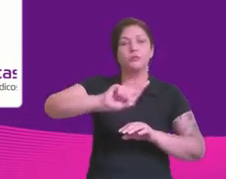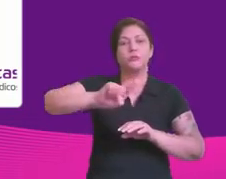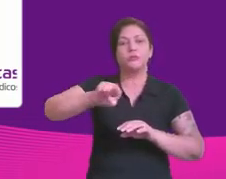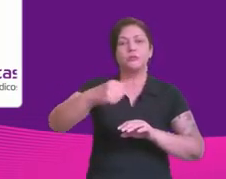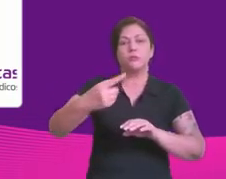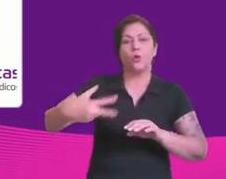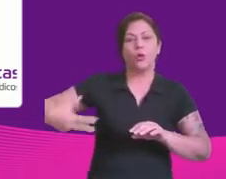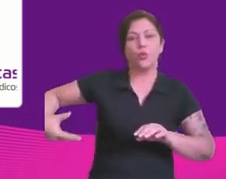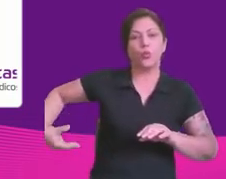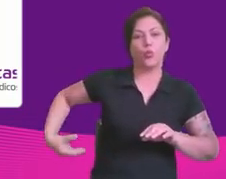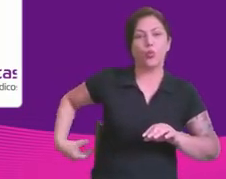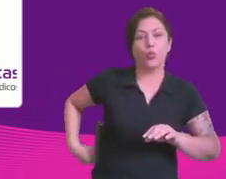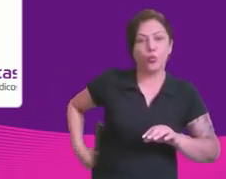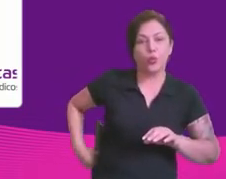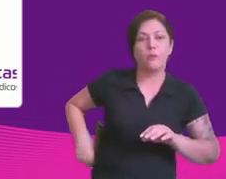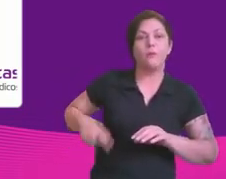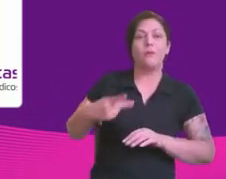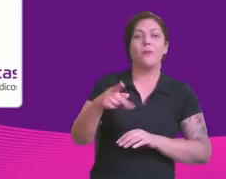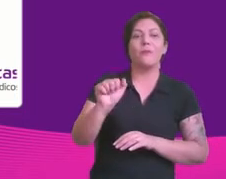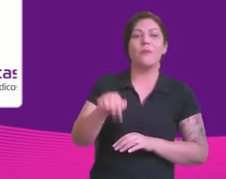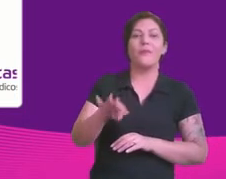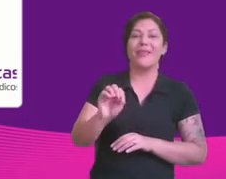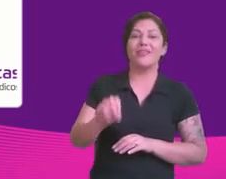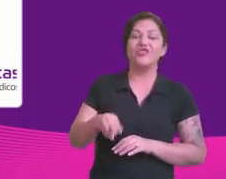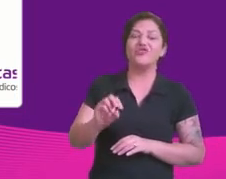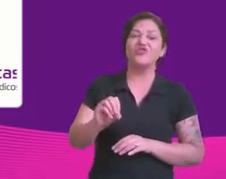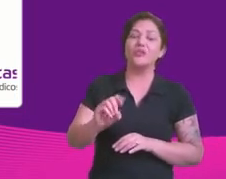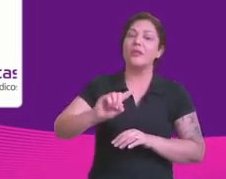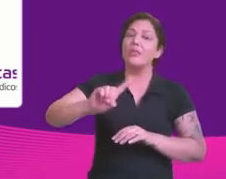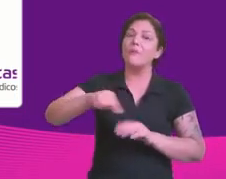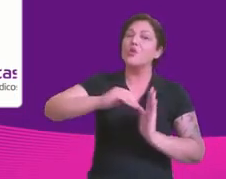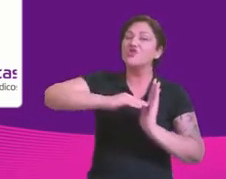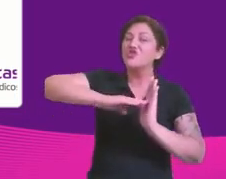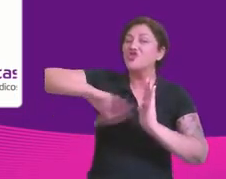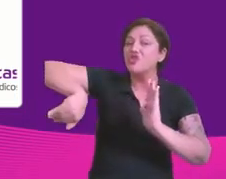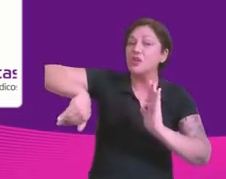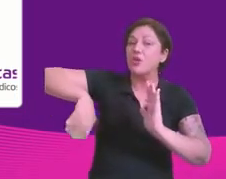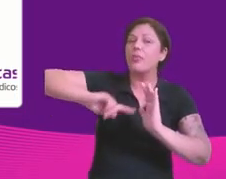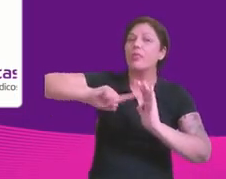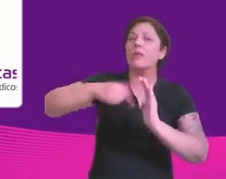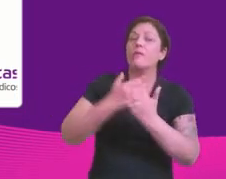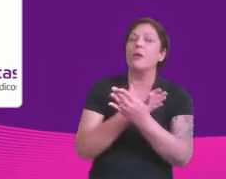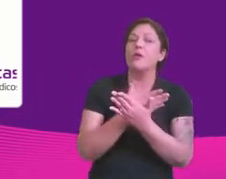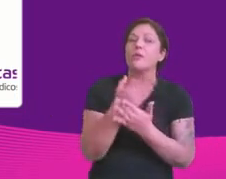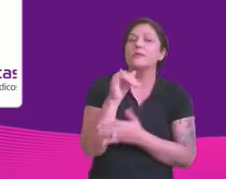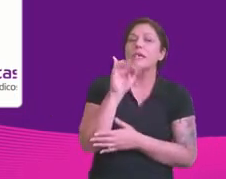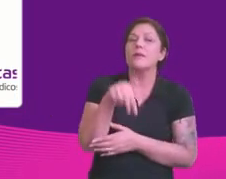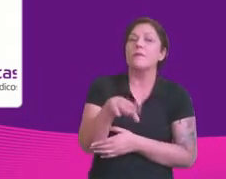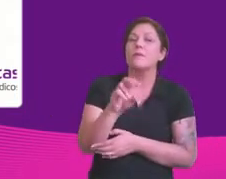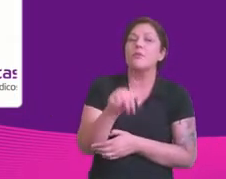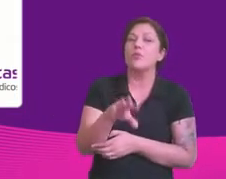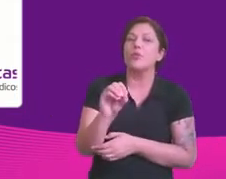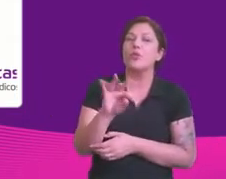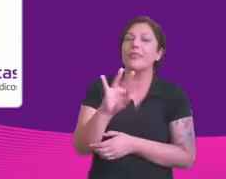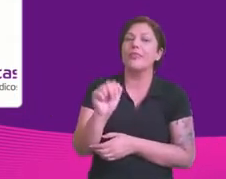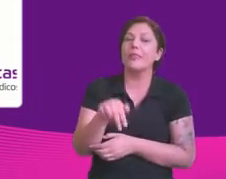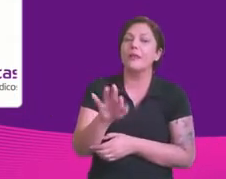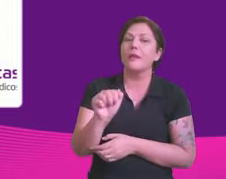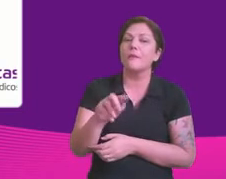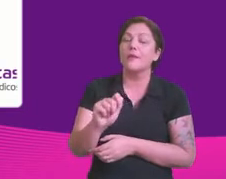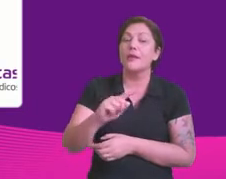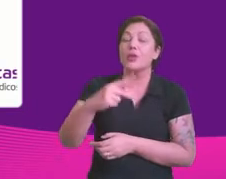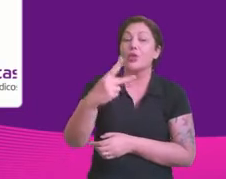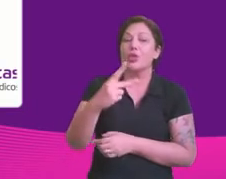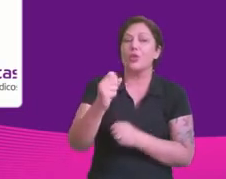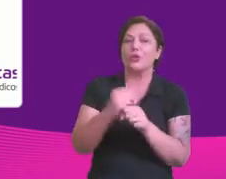oxaliplatina para essa paciente e seguir com a imunoterapia, prevendo um período aí de 2 anos. A